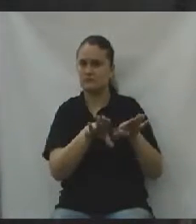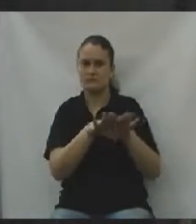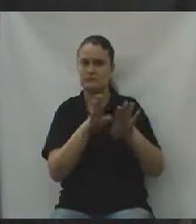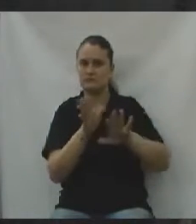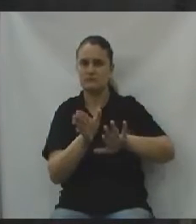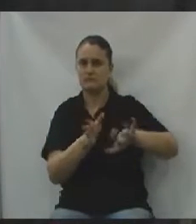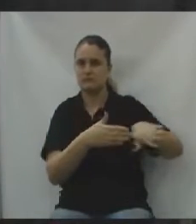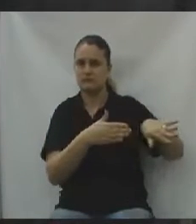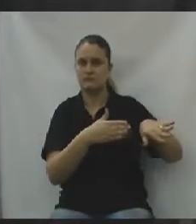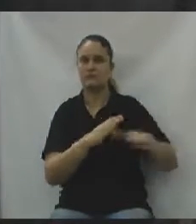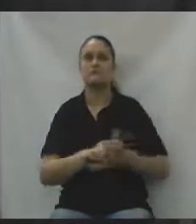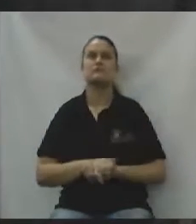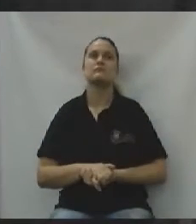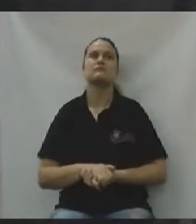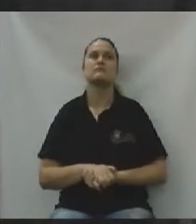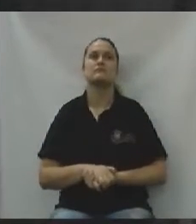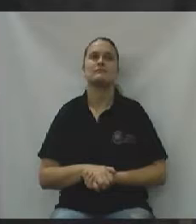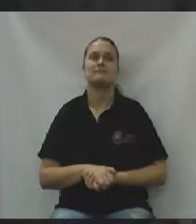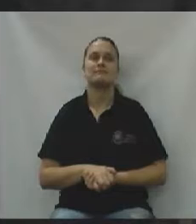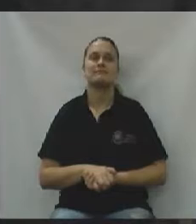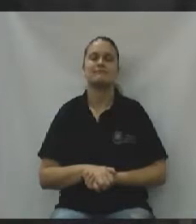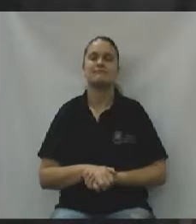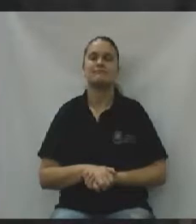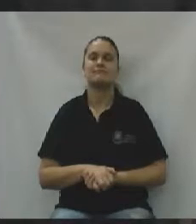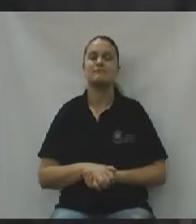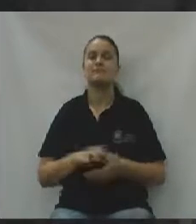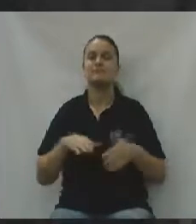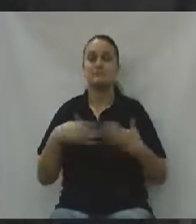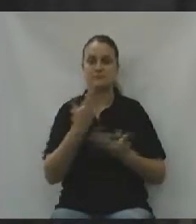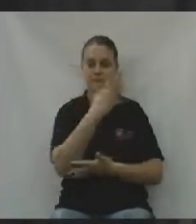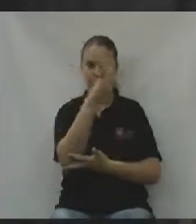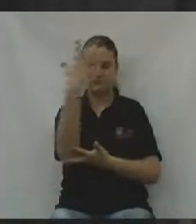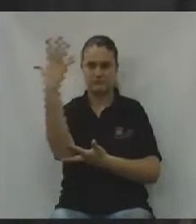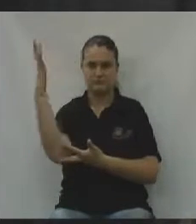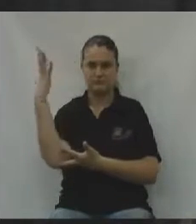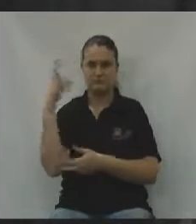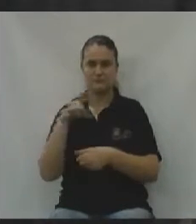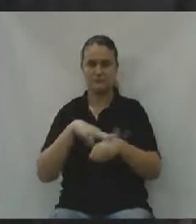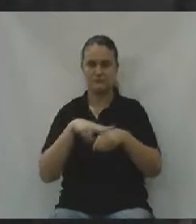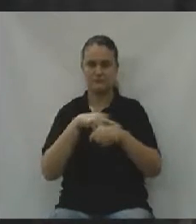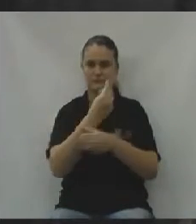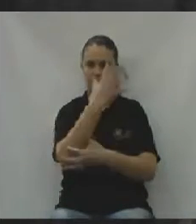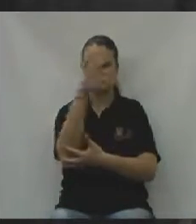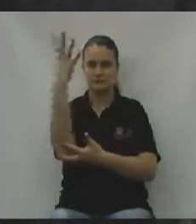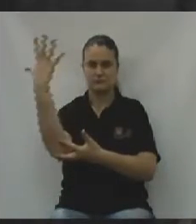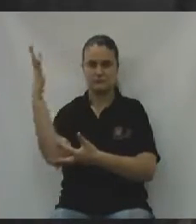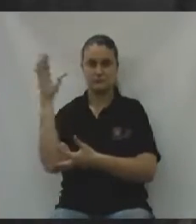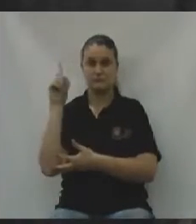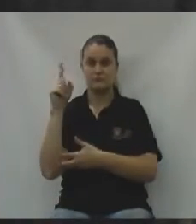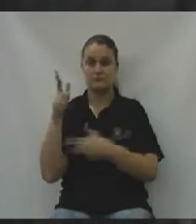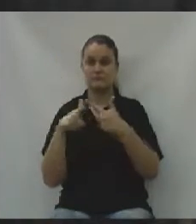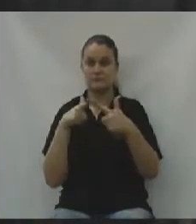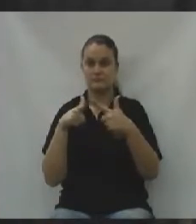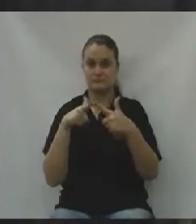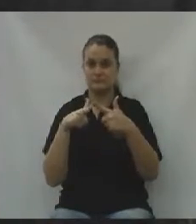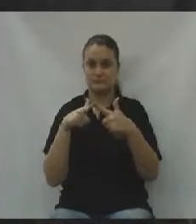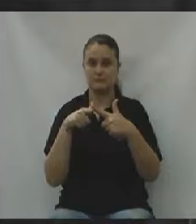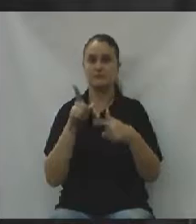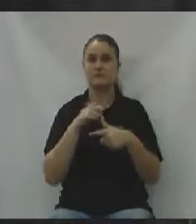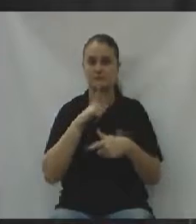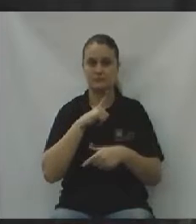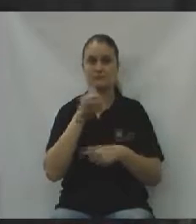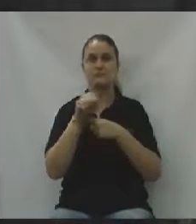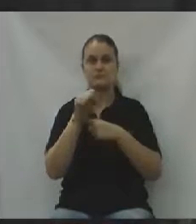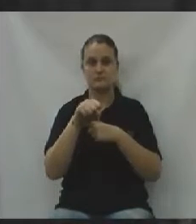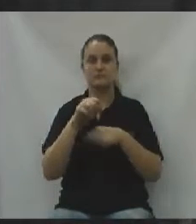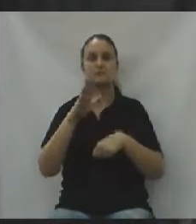foi descartado da possibilidade. A mata densa ao seu redor é um fator que há